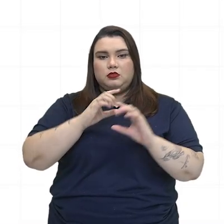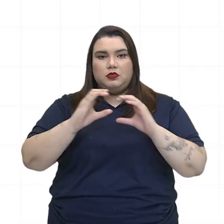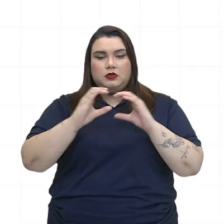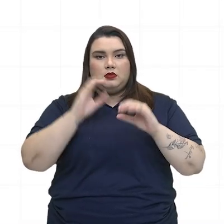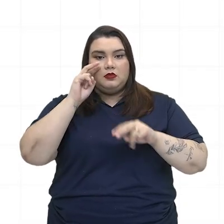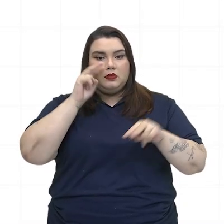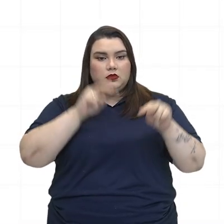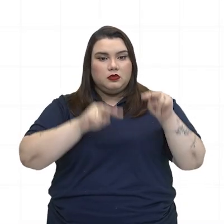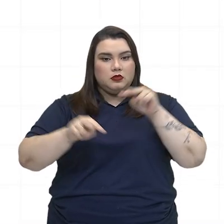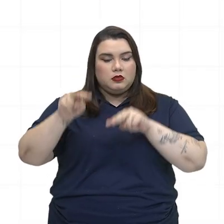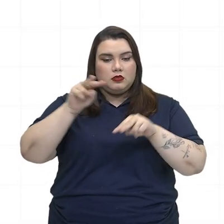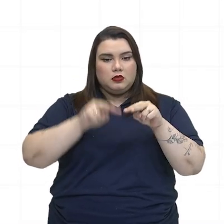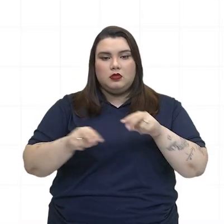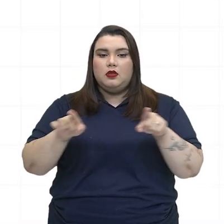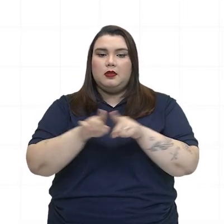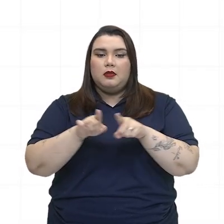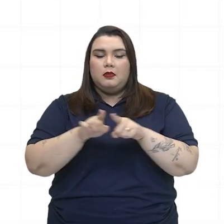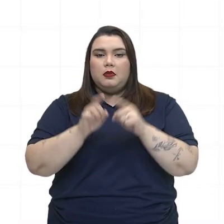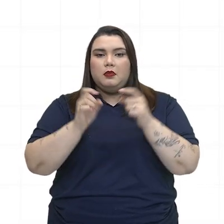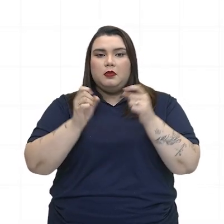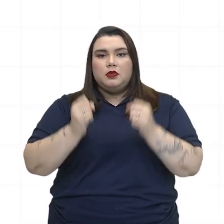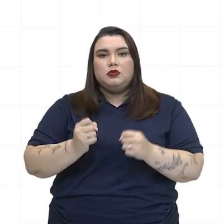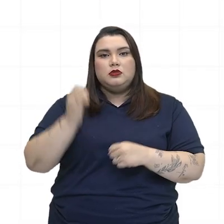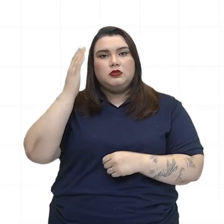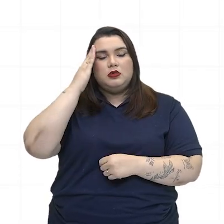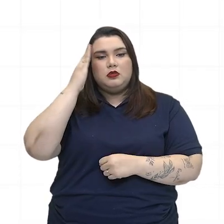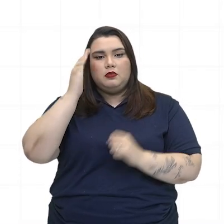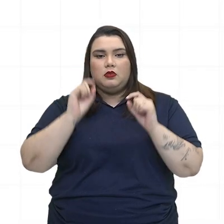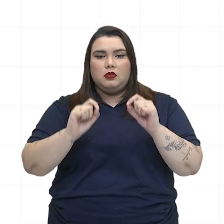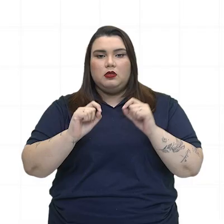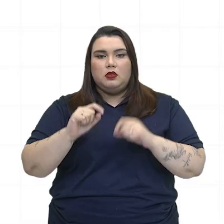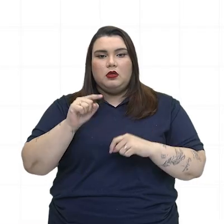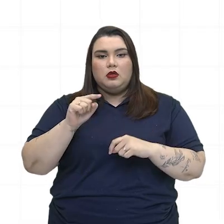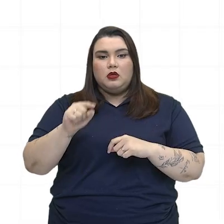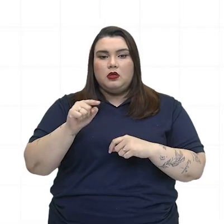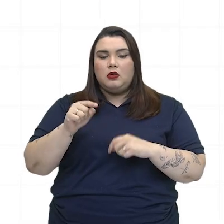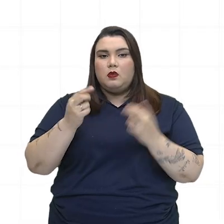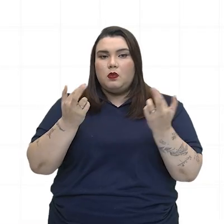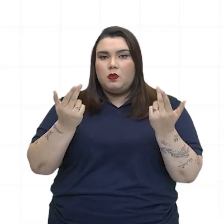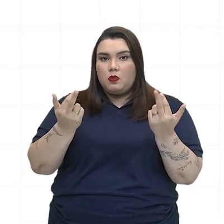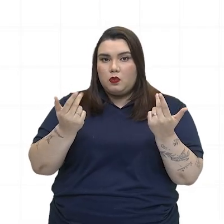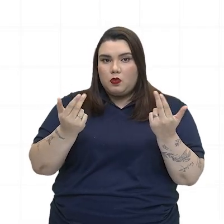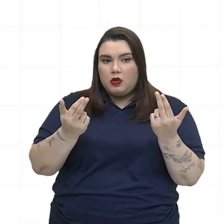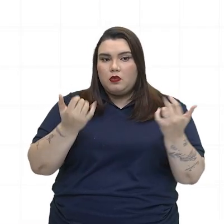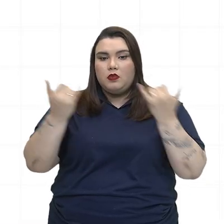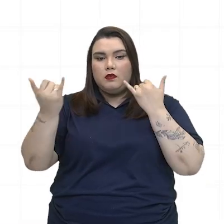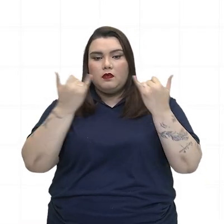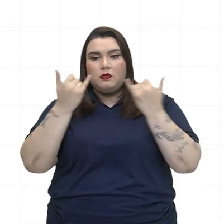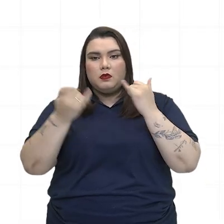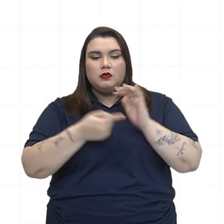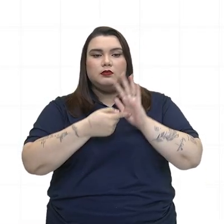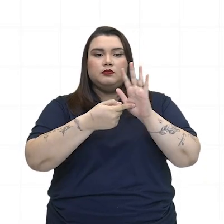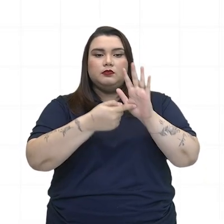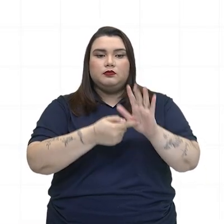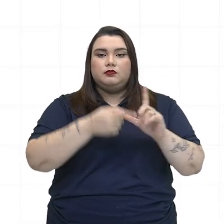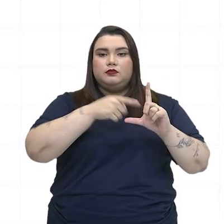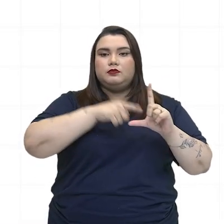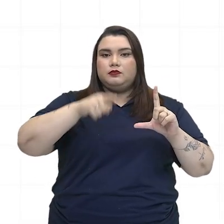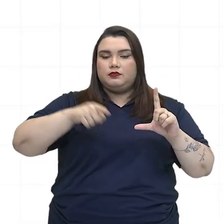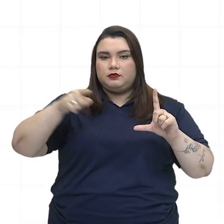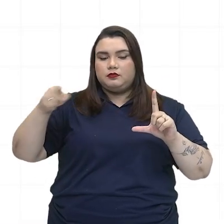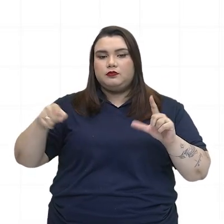comunicação visual, também podemos fazer, né, transmitir essa mesma informação no